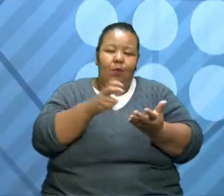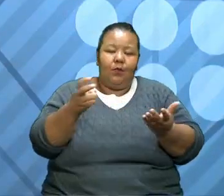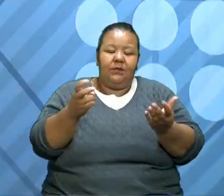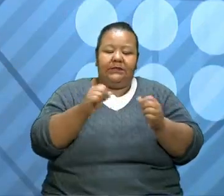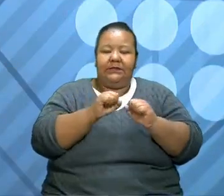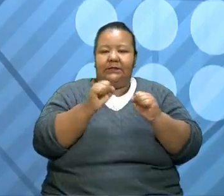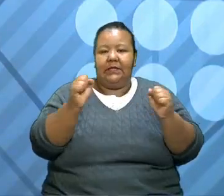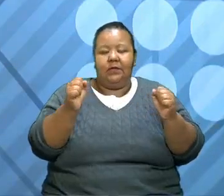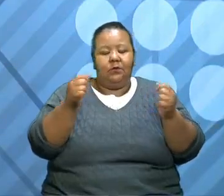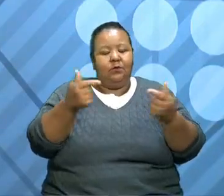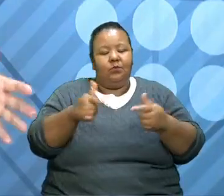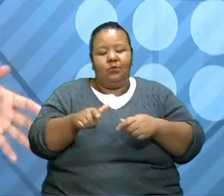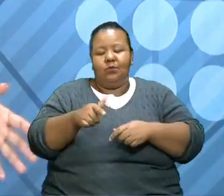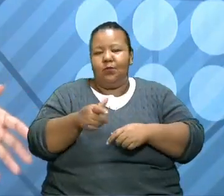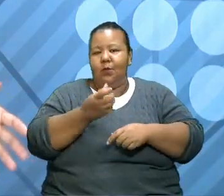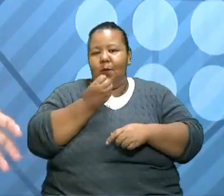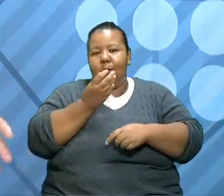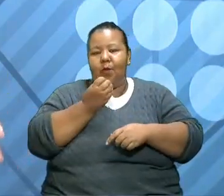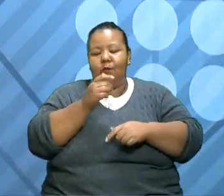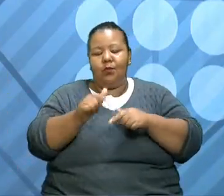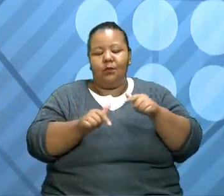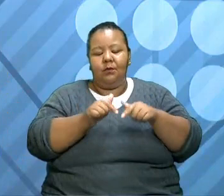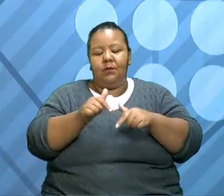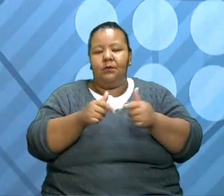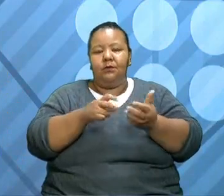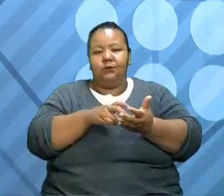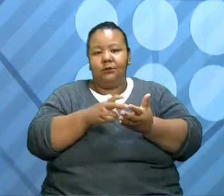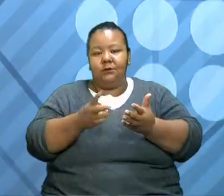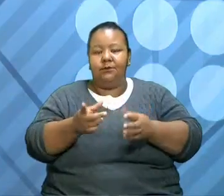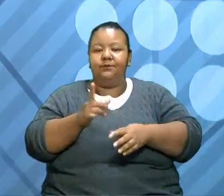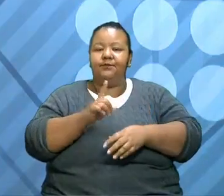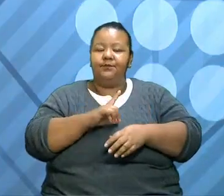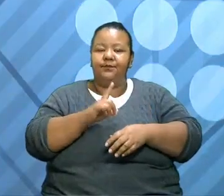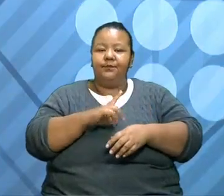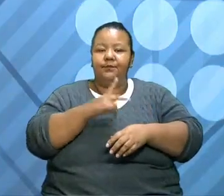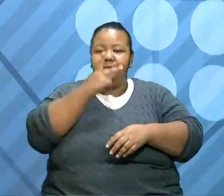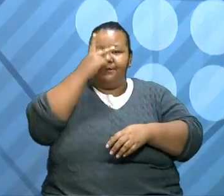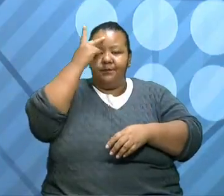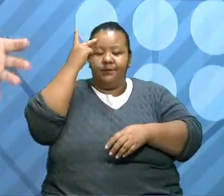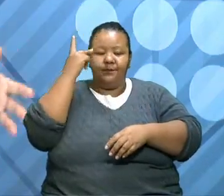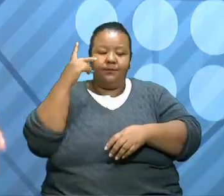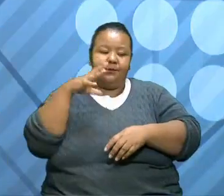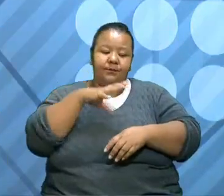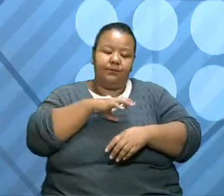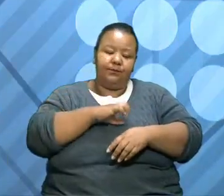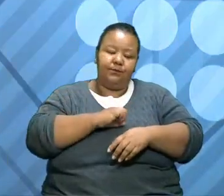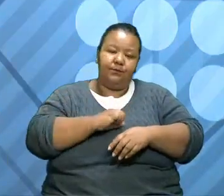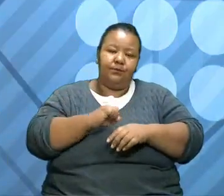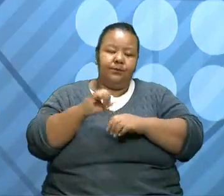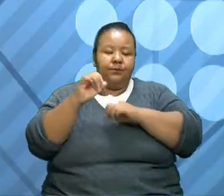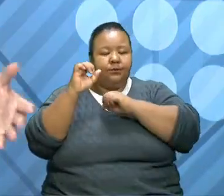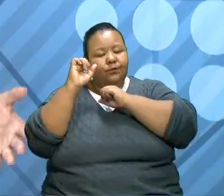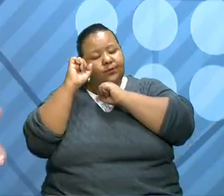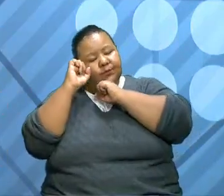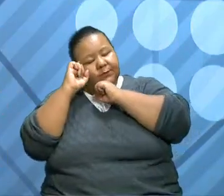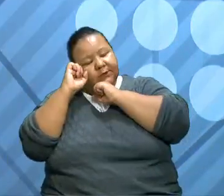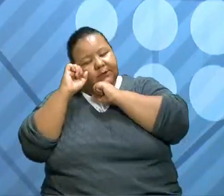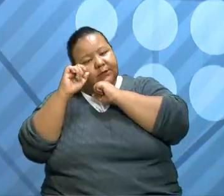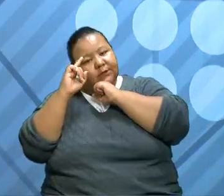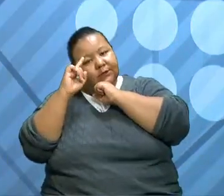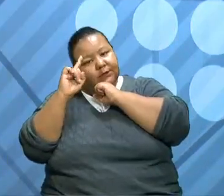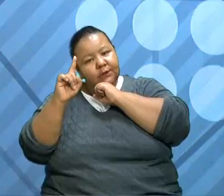bem o trabalho de manhã. Então, aquelas pessoas que gostam mais de dormir durante o dia e desenvolver à noite, eles têm